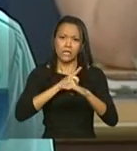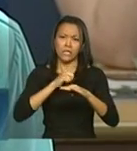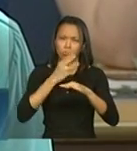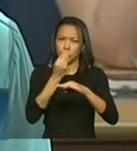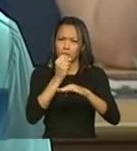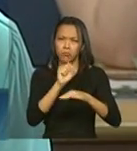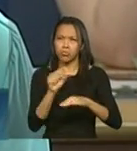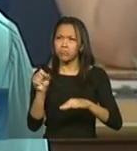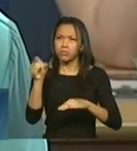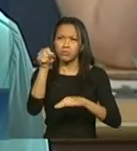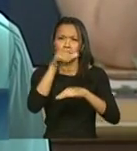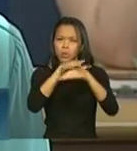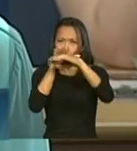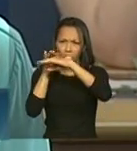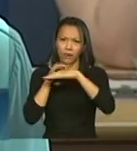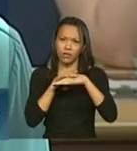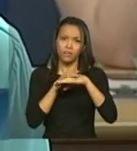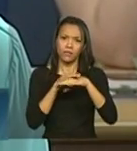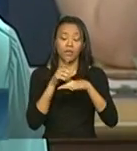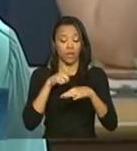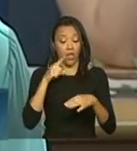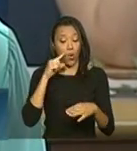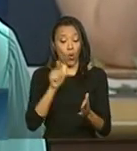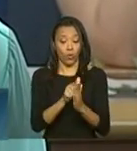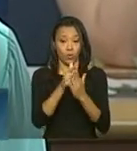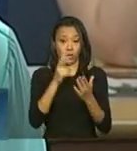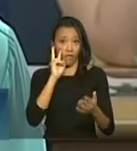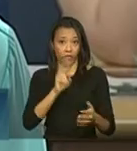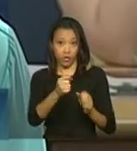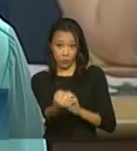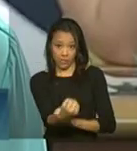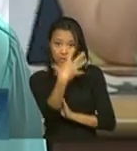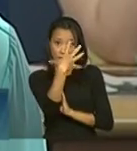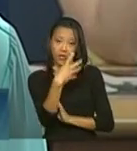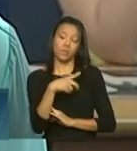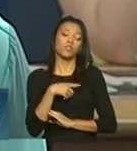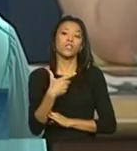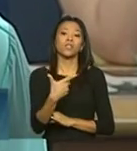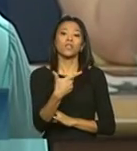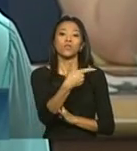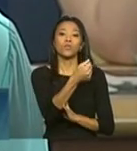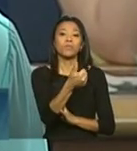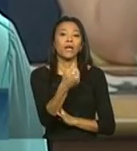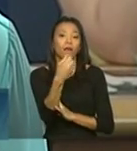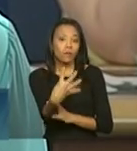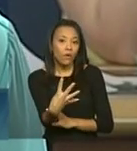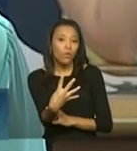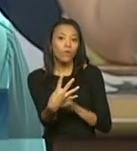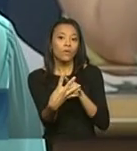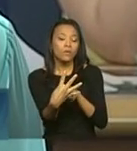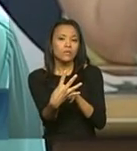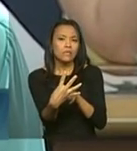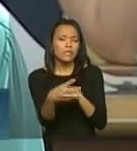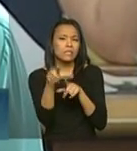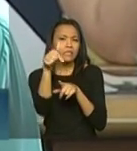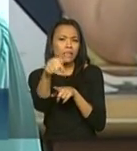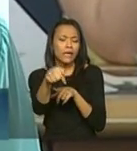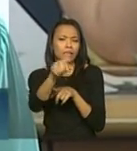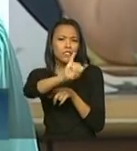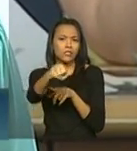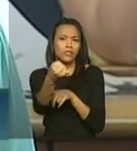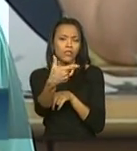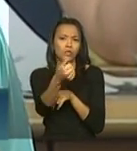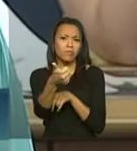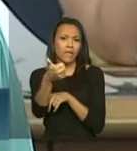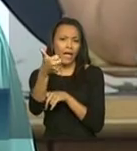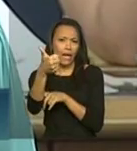incidência de casos novos. Também tem um slide aqui falando que os dados preliminares de 2014, disponíveis em 7 de janeiro de